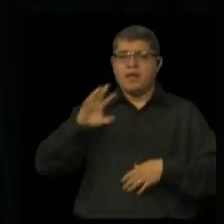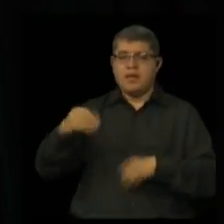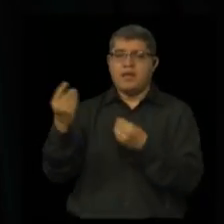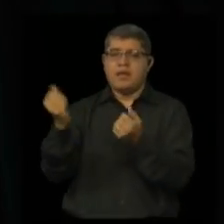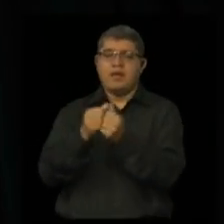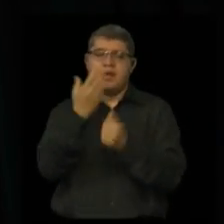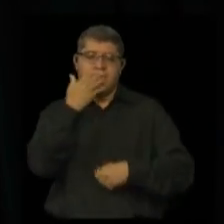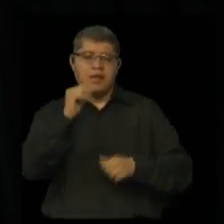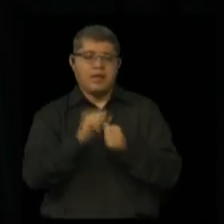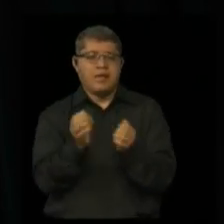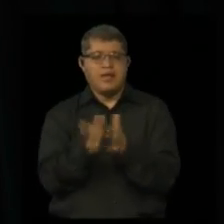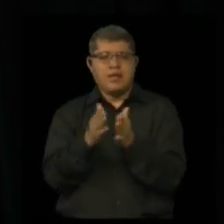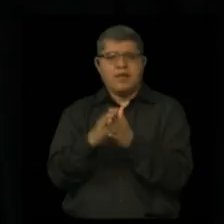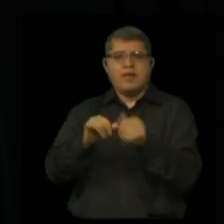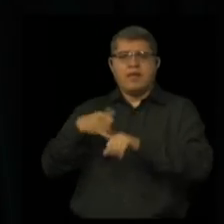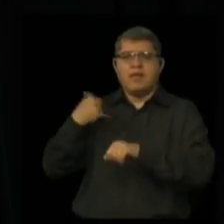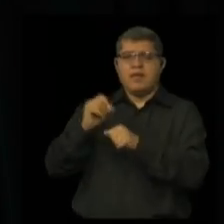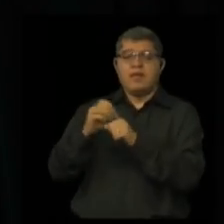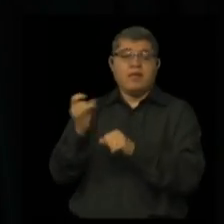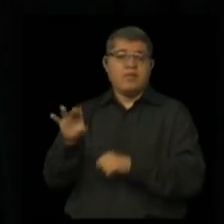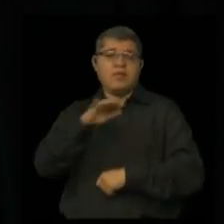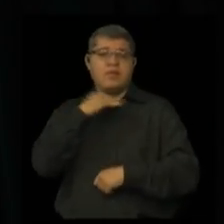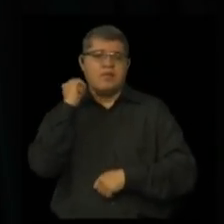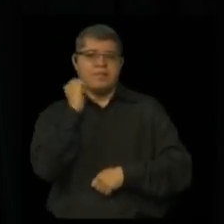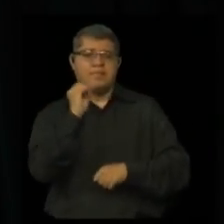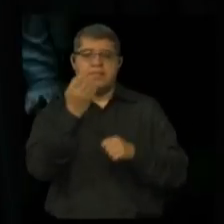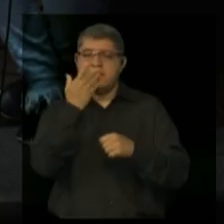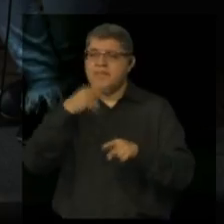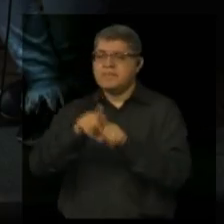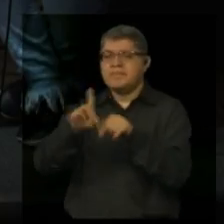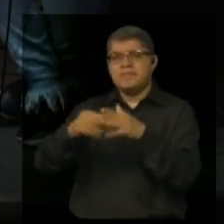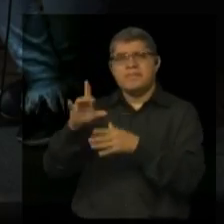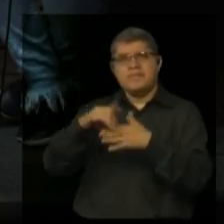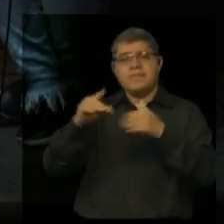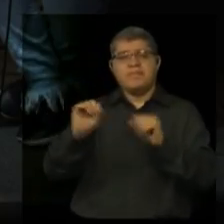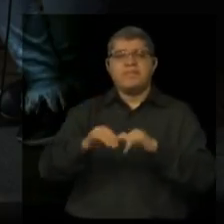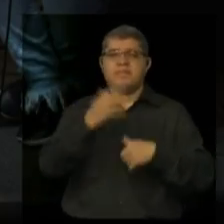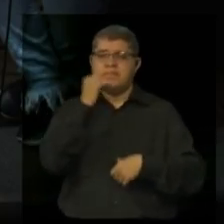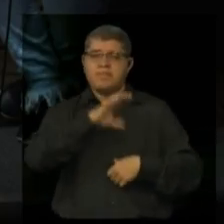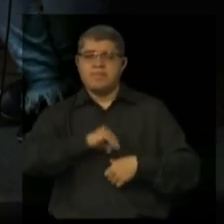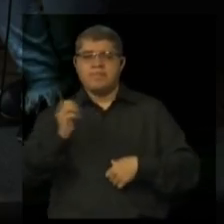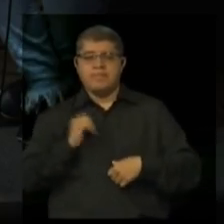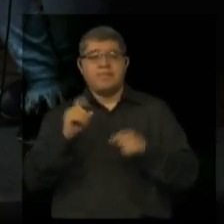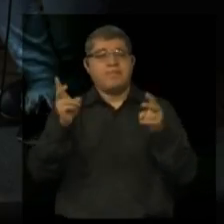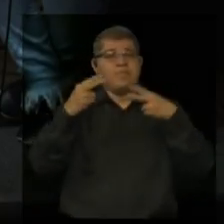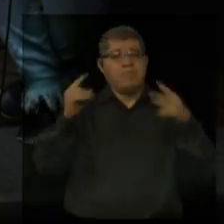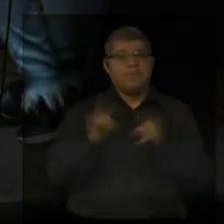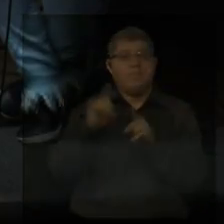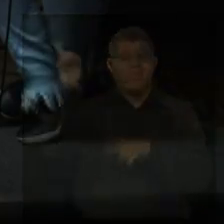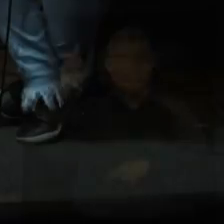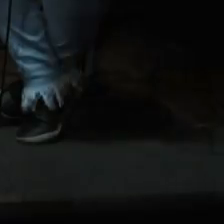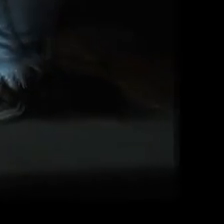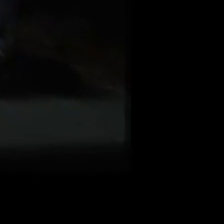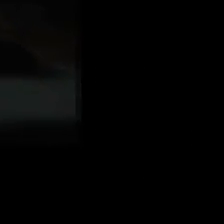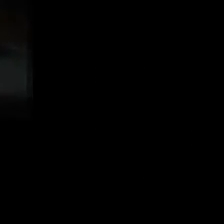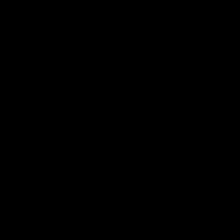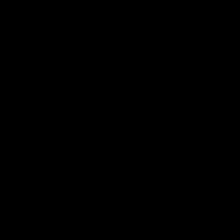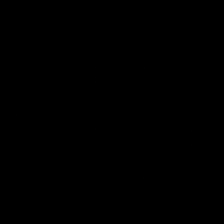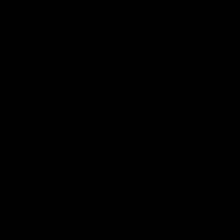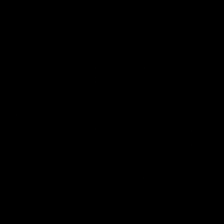Pra criança, pobre, baixa idade pra matar. Pra criança, rica, dólar, euro, caviar. Tem a ventania, tem o